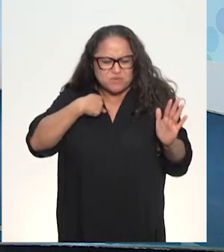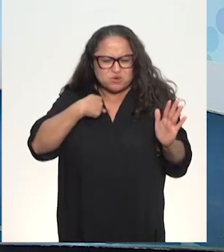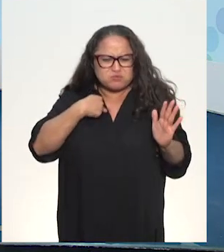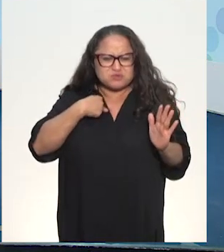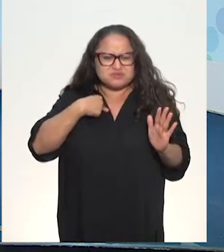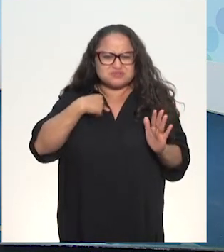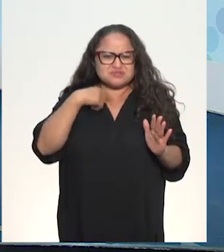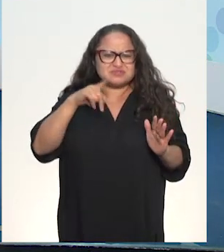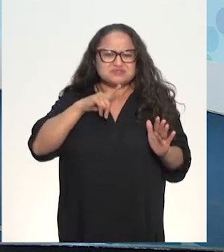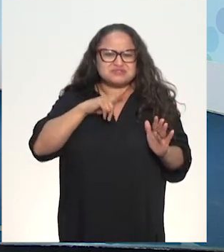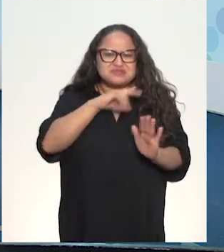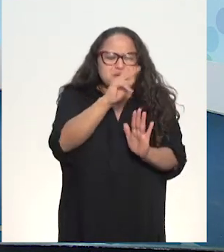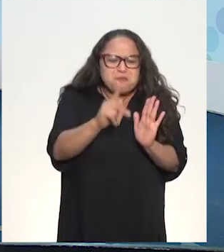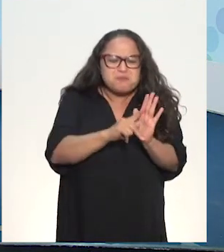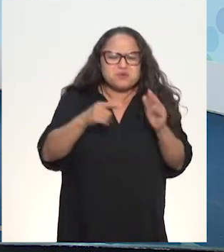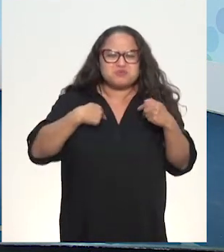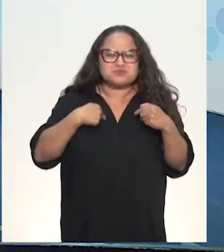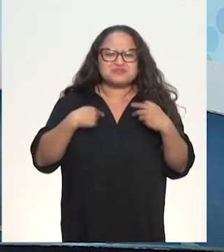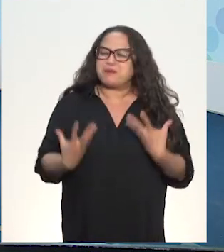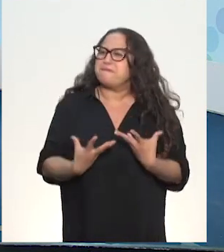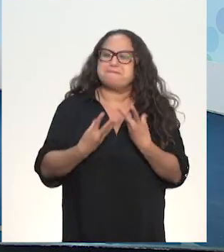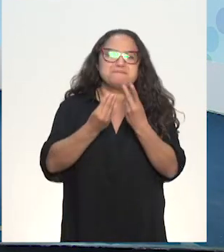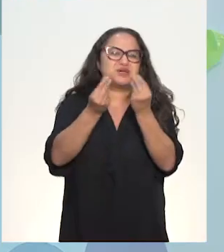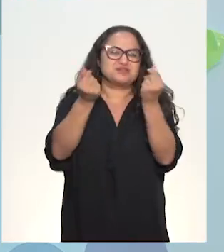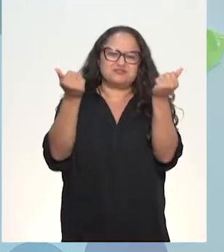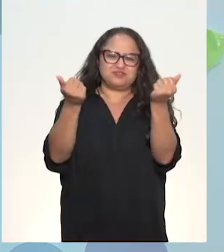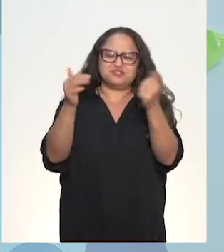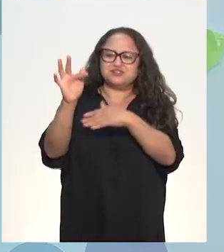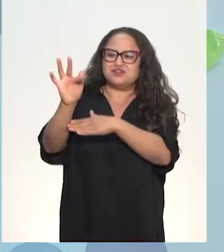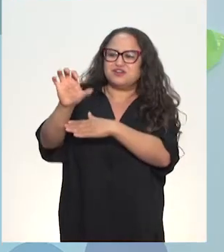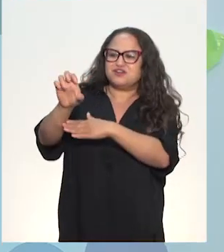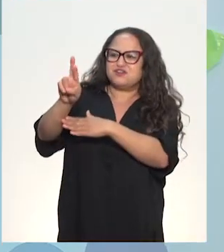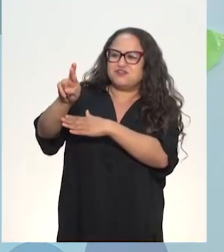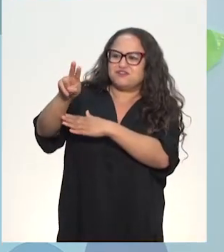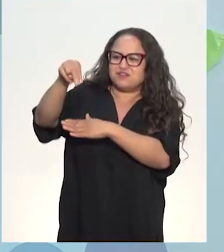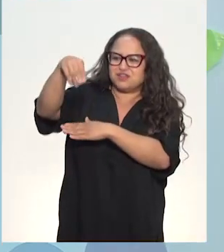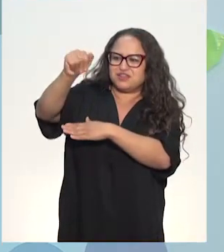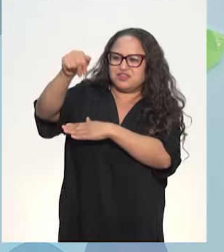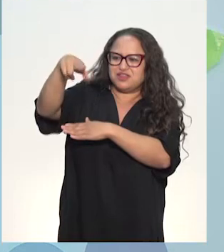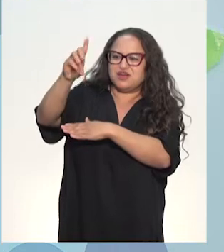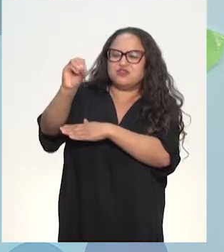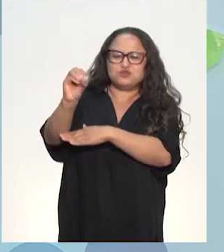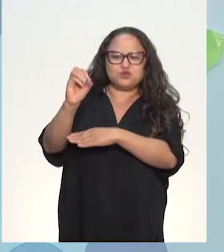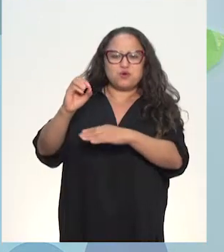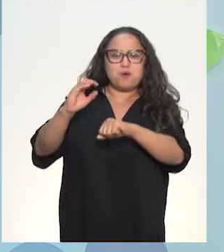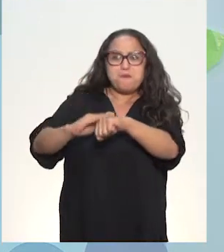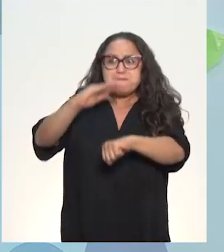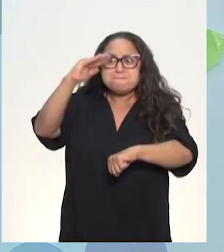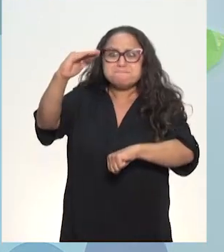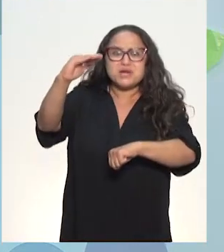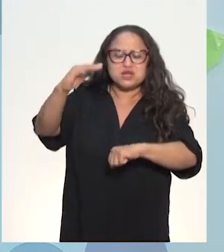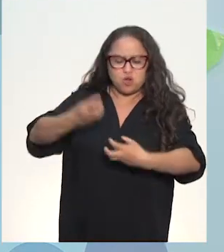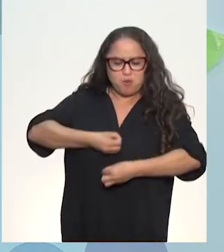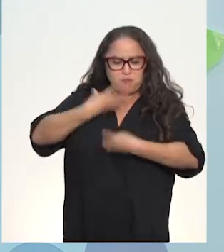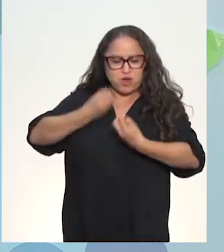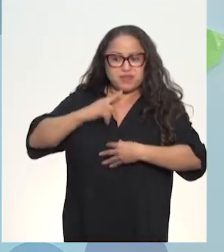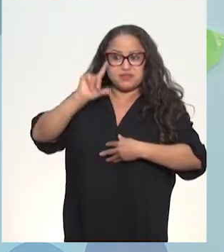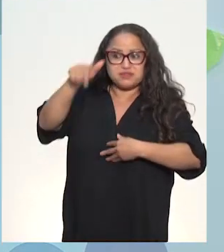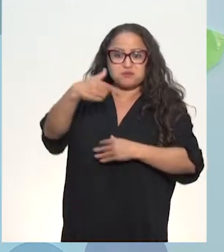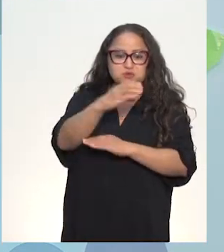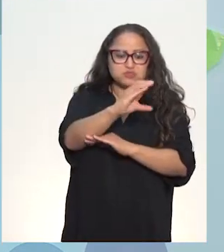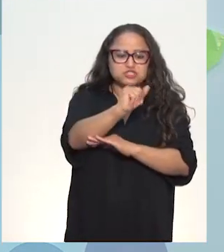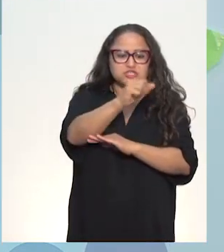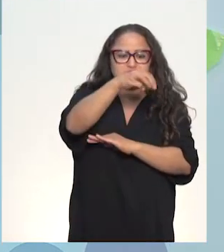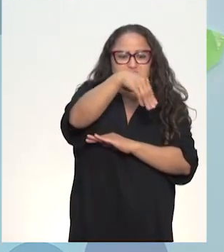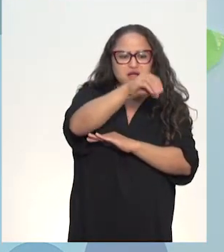mim próprio. Gente, É. espetacular. Fernando Pessoa, gente, é o maior poeta em língua portuguesa depois de Camões.